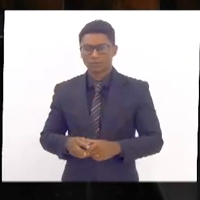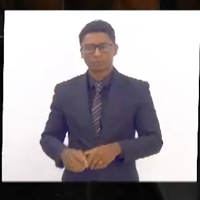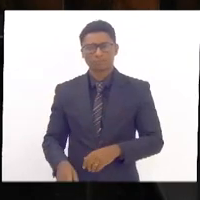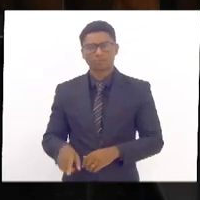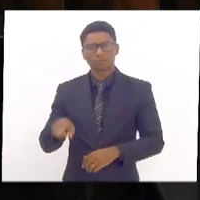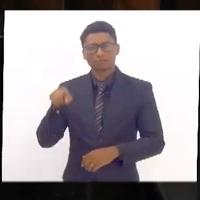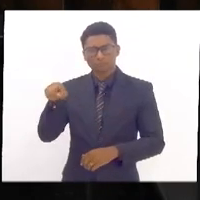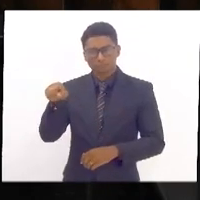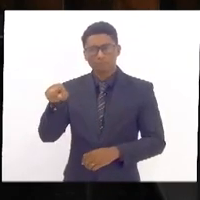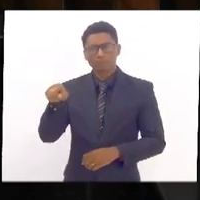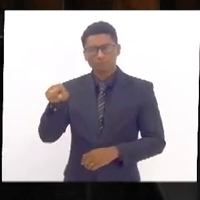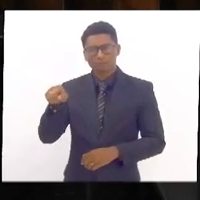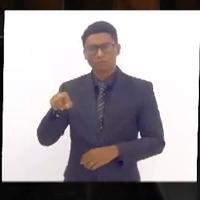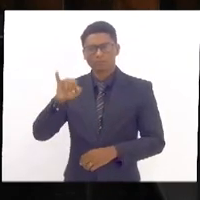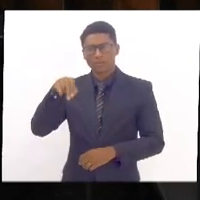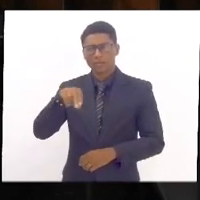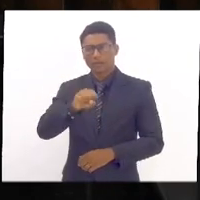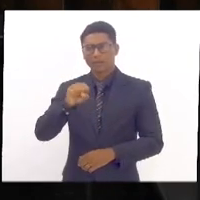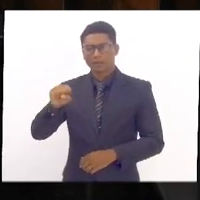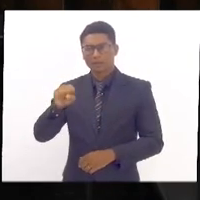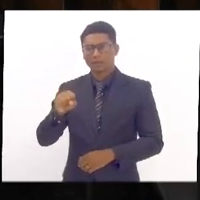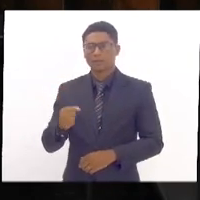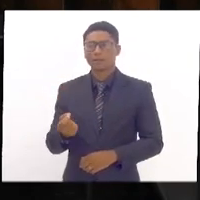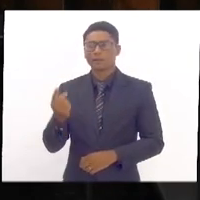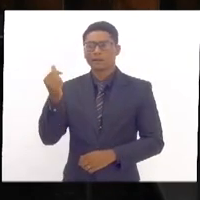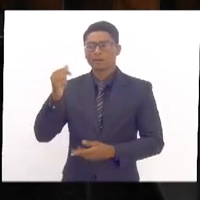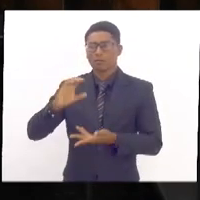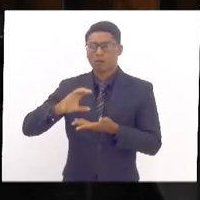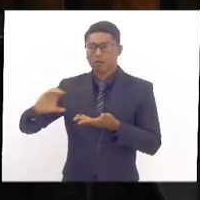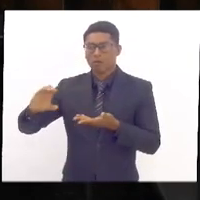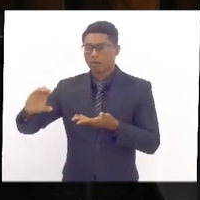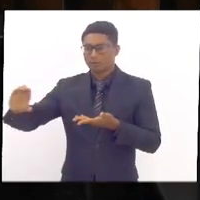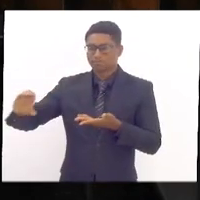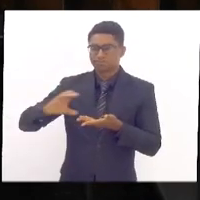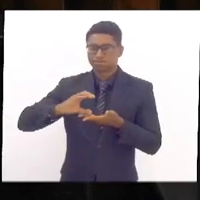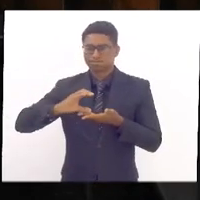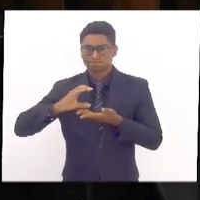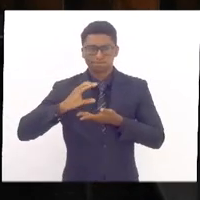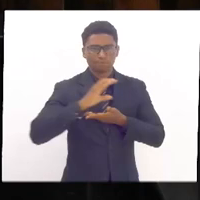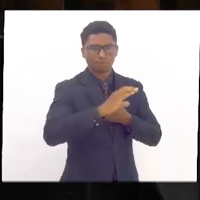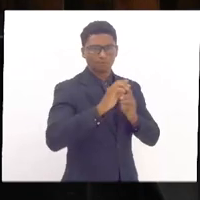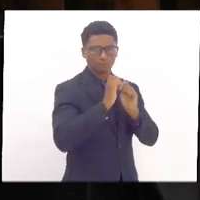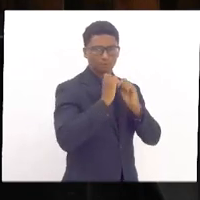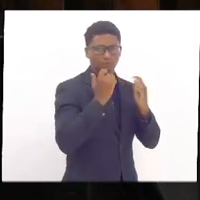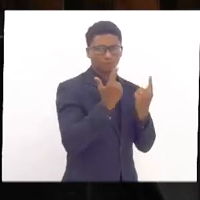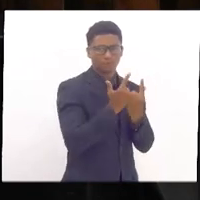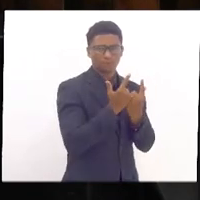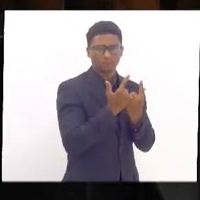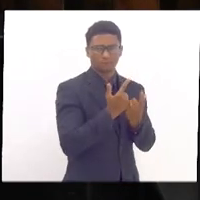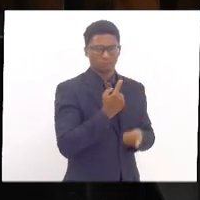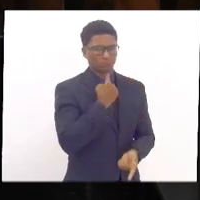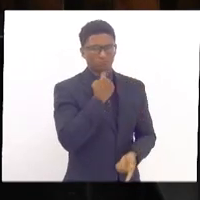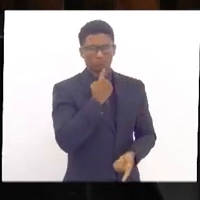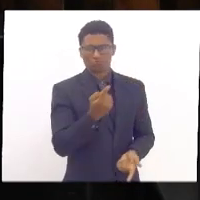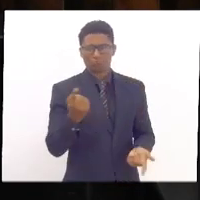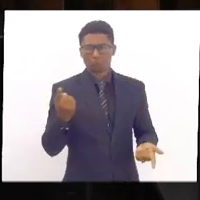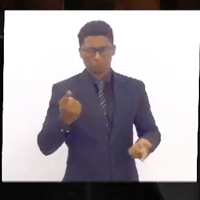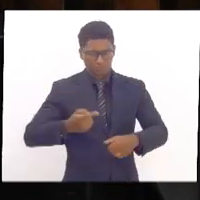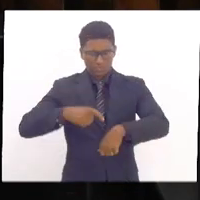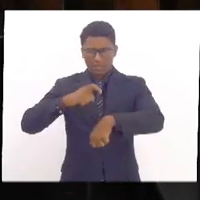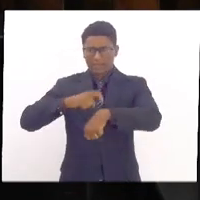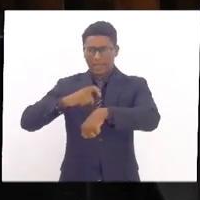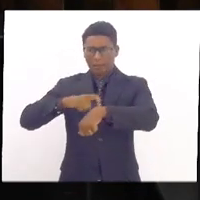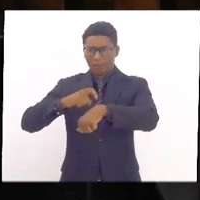do INSS para a Assembleia Legislativa? Como, se ele está aposentado? O tempo não conta duas